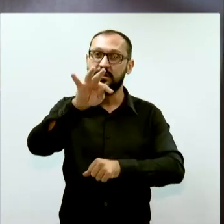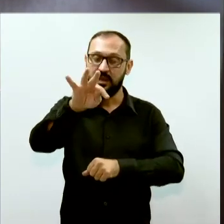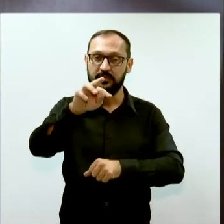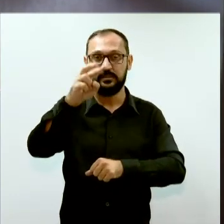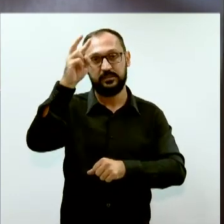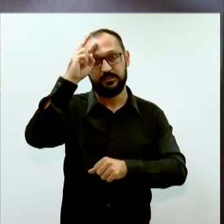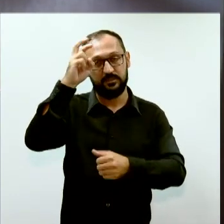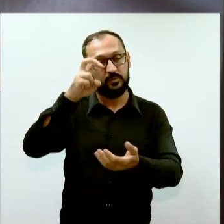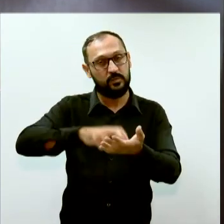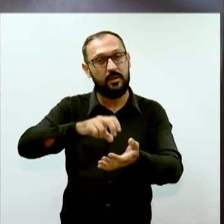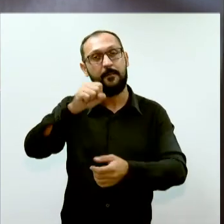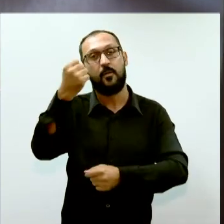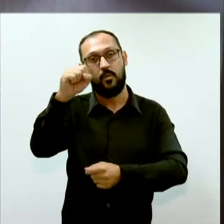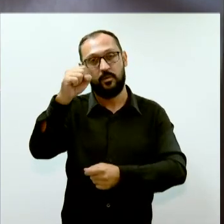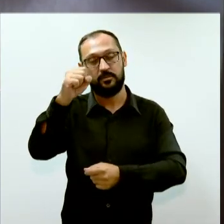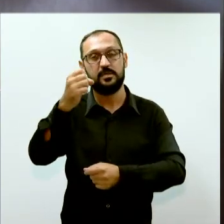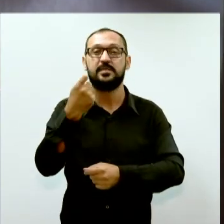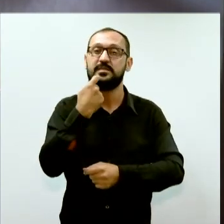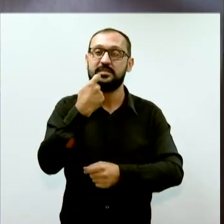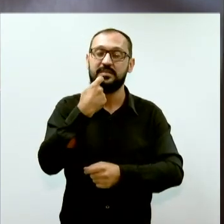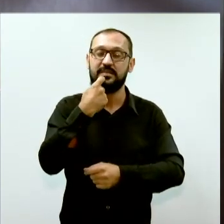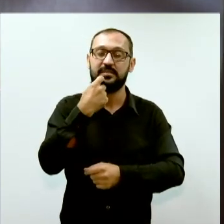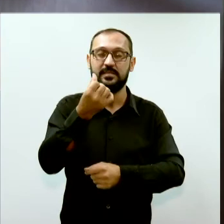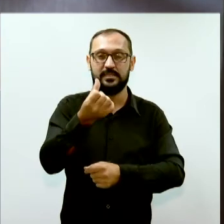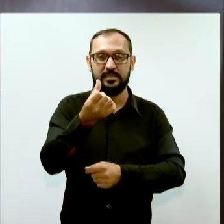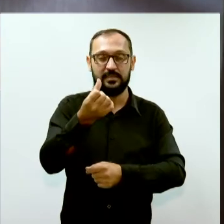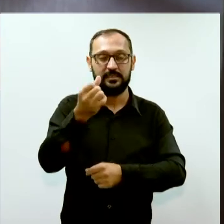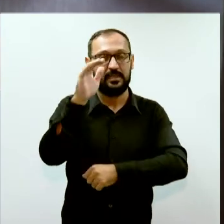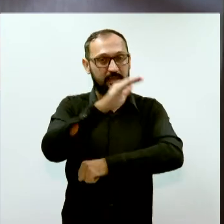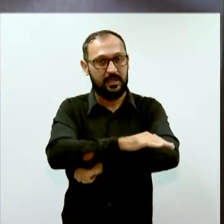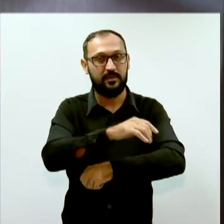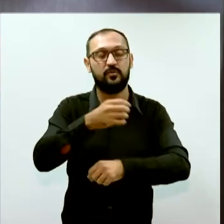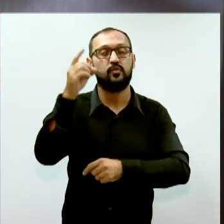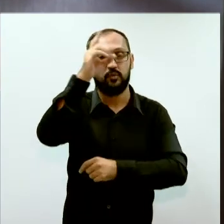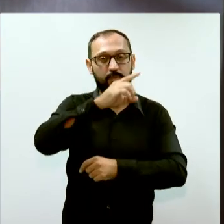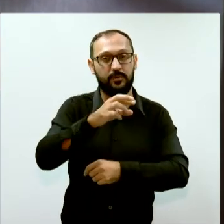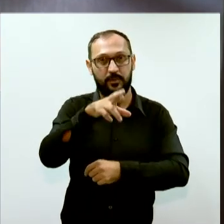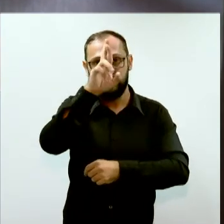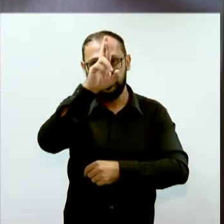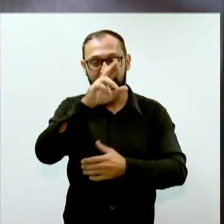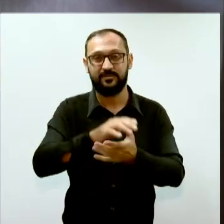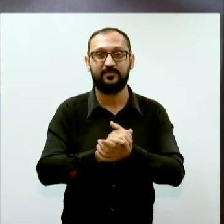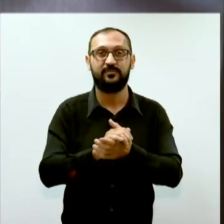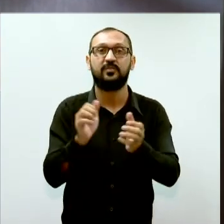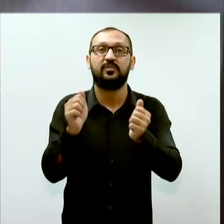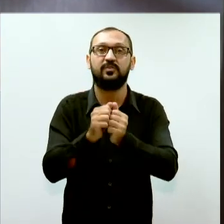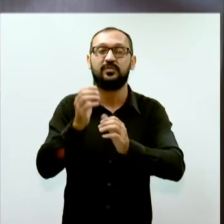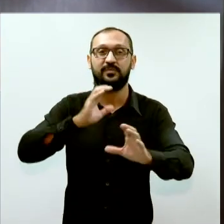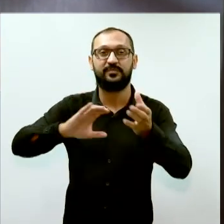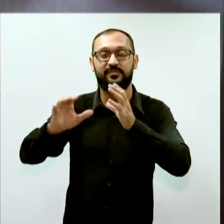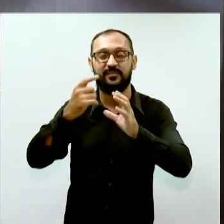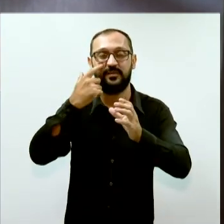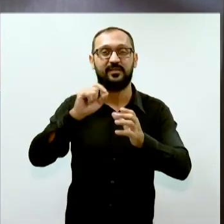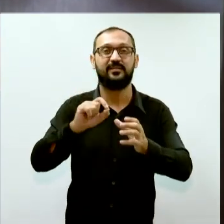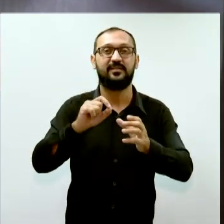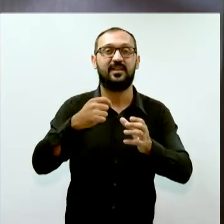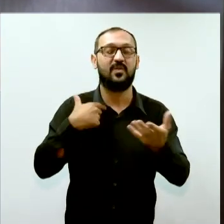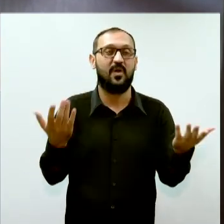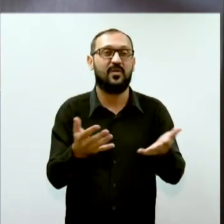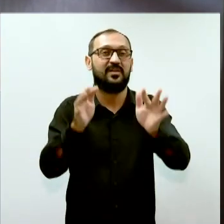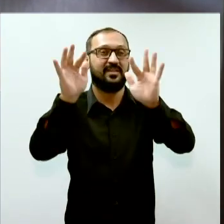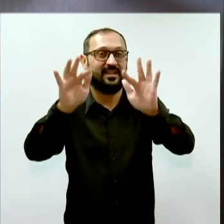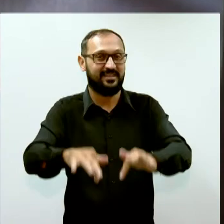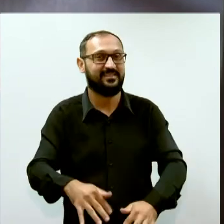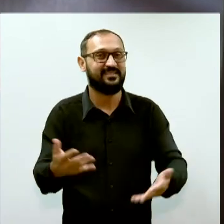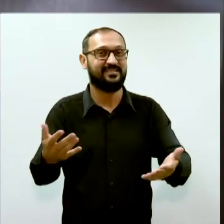às segundas, 8 da manhã, sextas, às 6 da tarde e domingos, ao meio-dia. Com o clipe da canção Pegada,